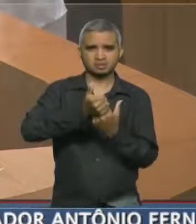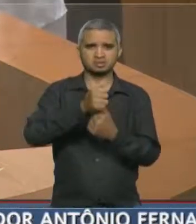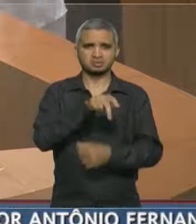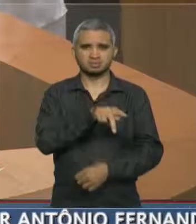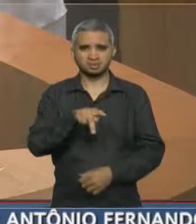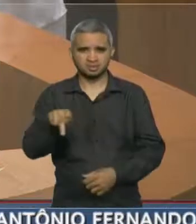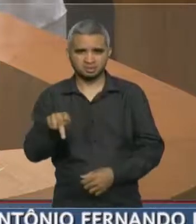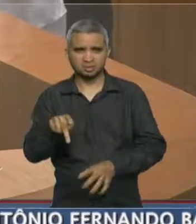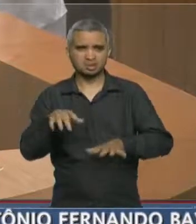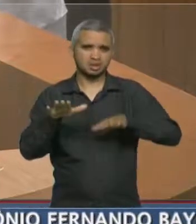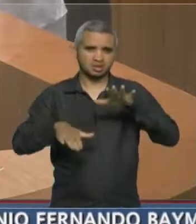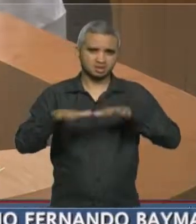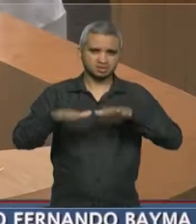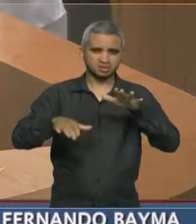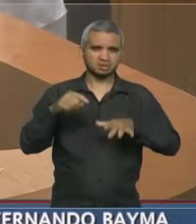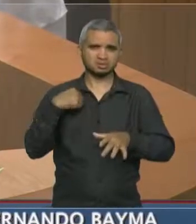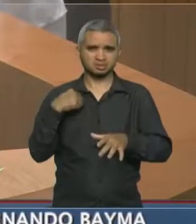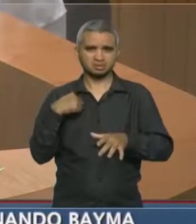quando